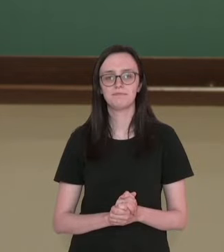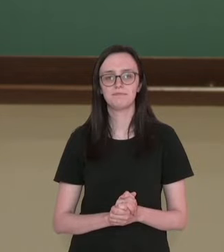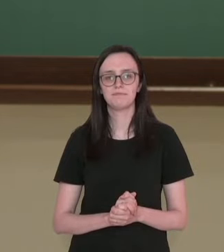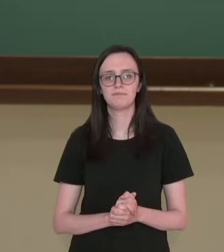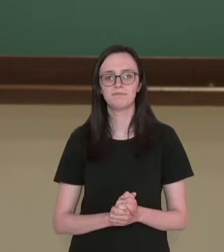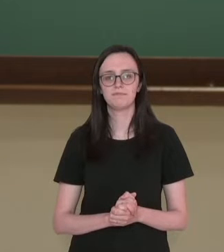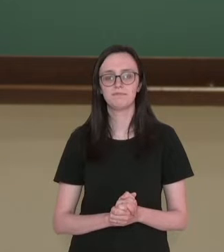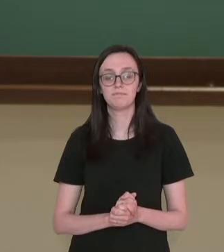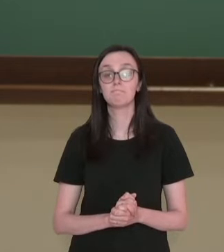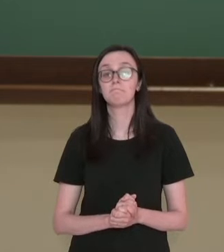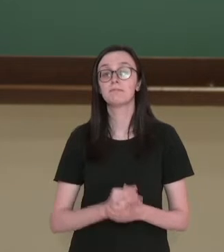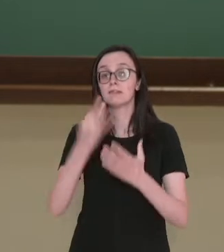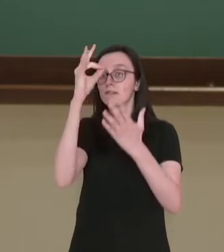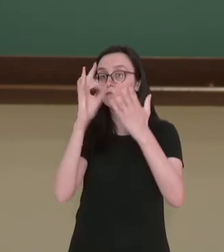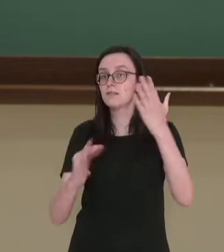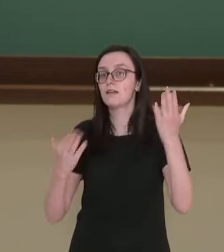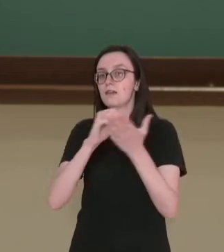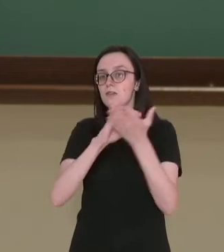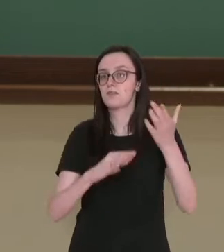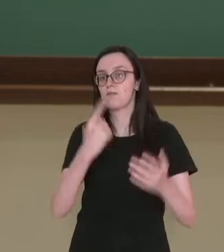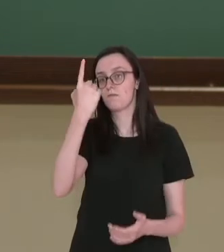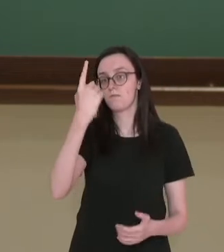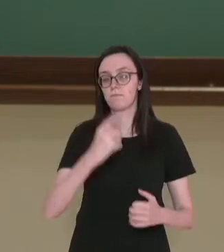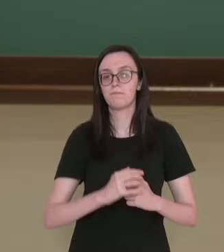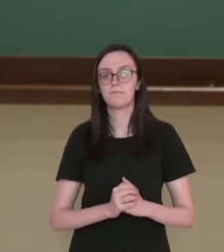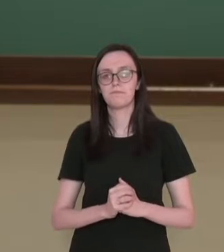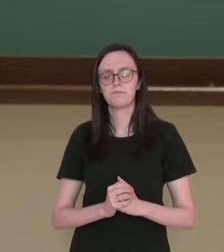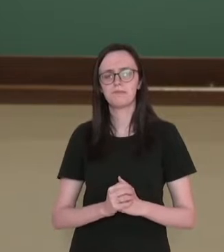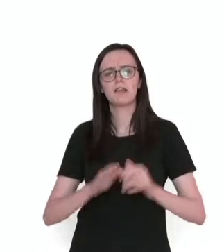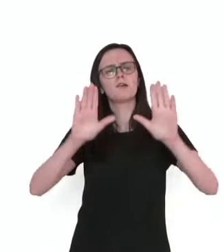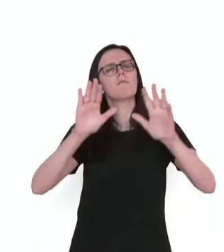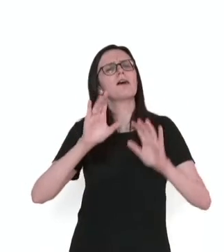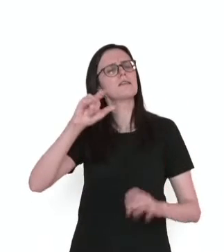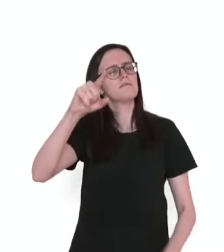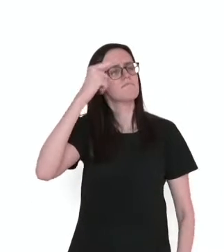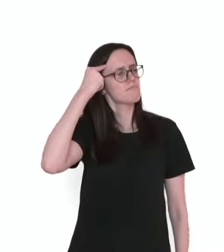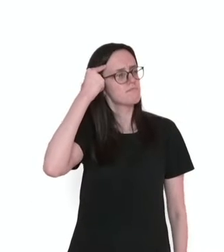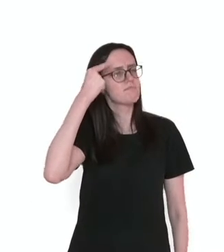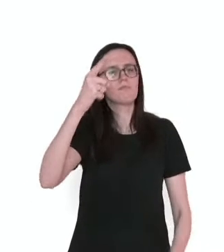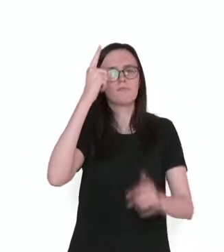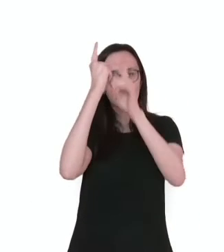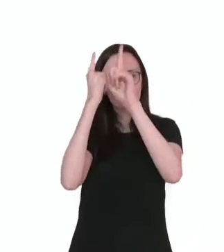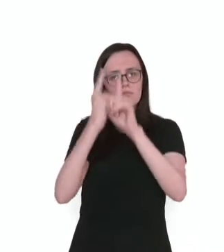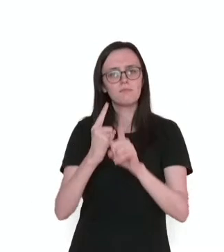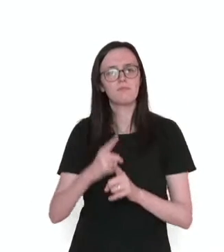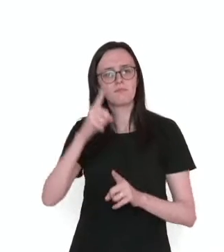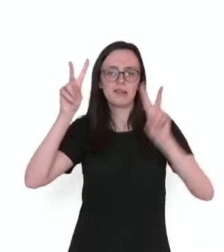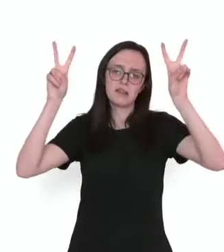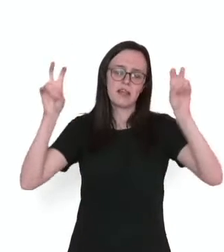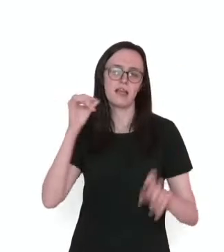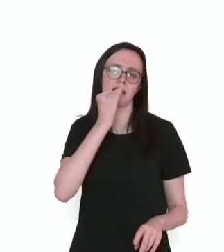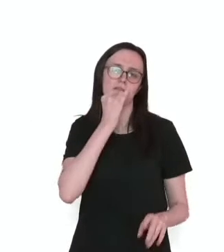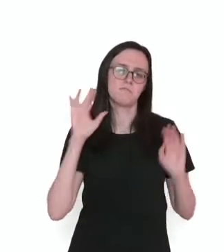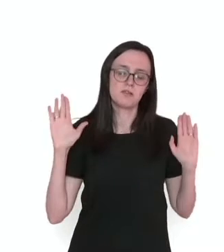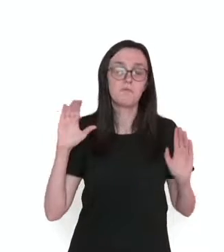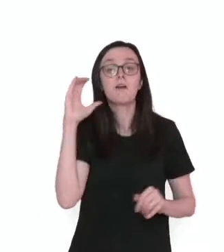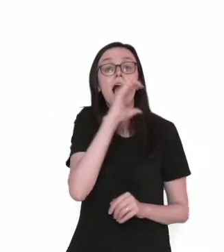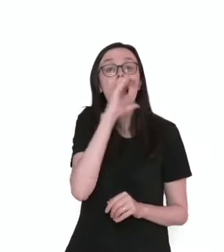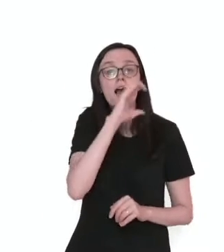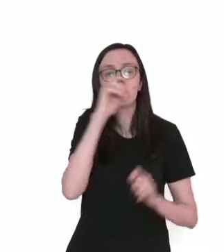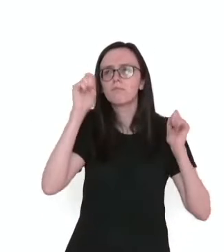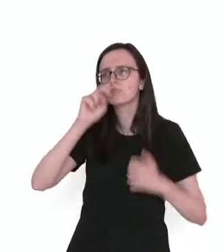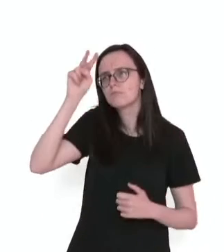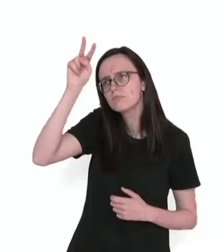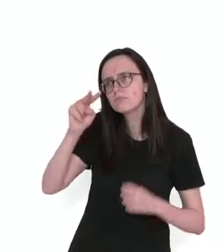Voltei, gabaritar contigo a atividade 1. Pressupõe que você identificou o tema, né? Então, uma rápida